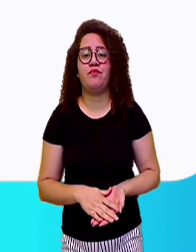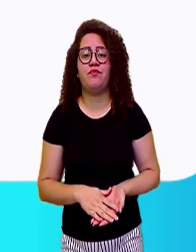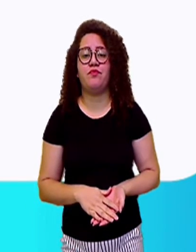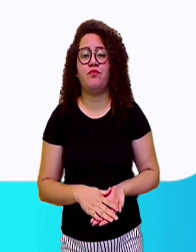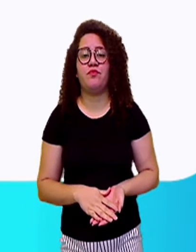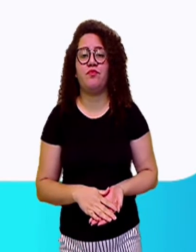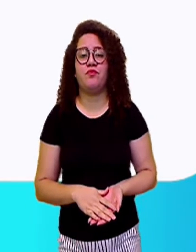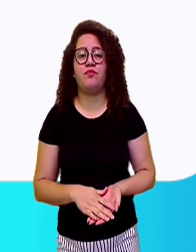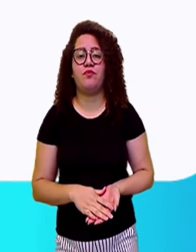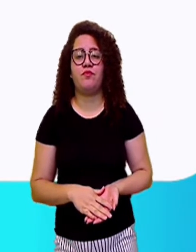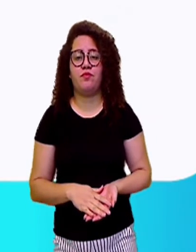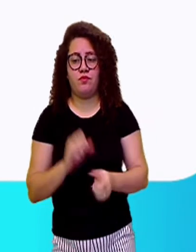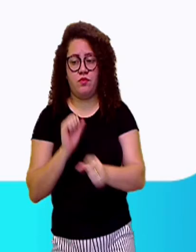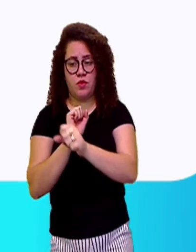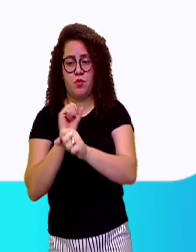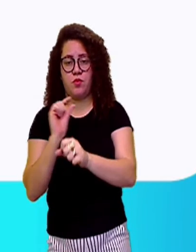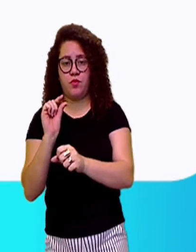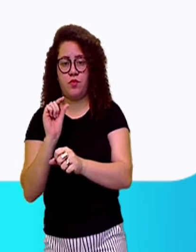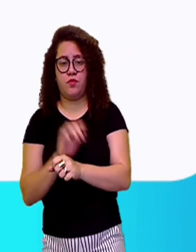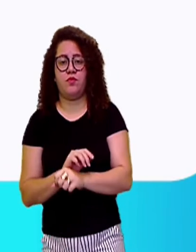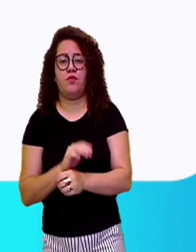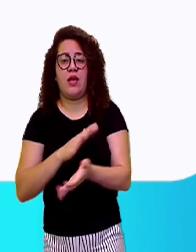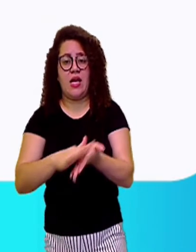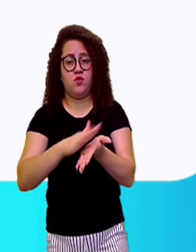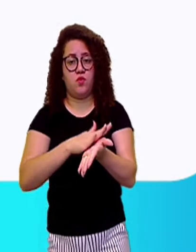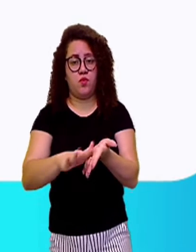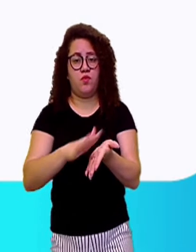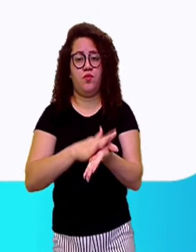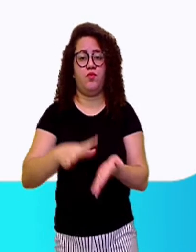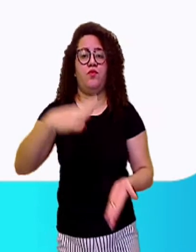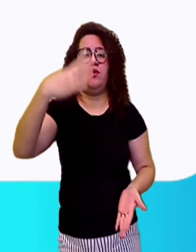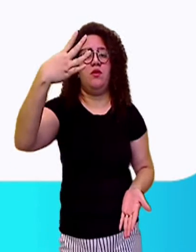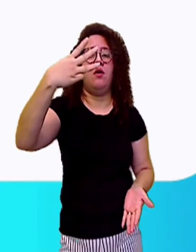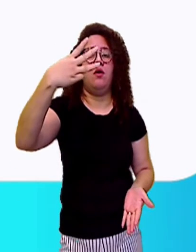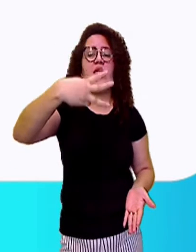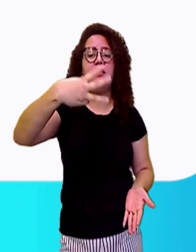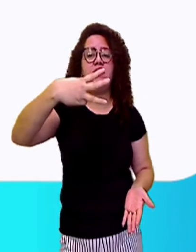aqui, gente. Jefferson gastou